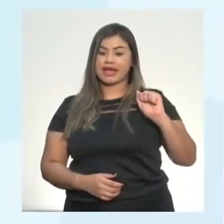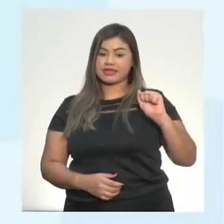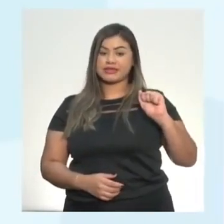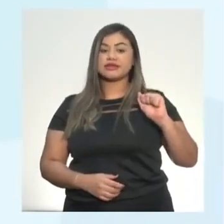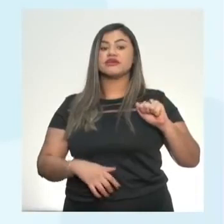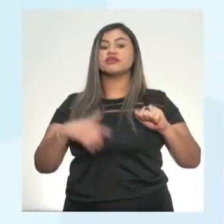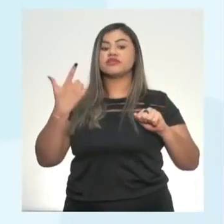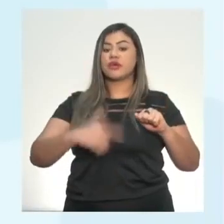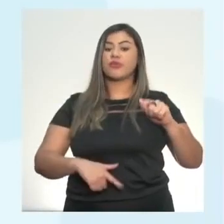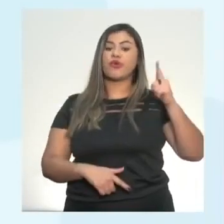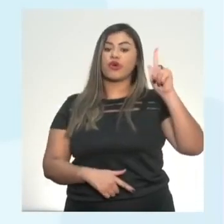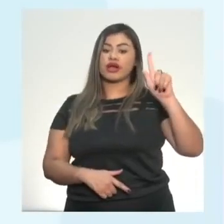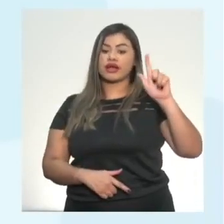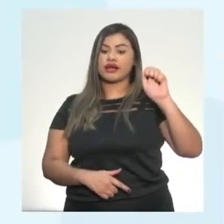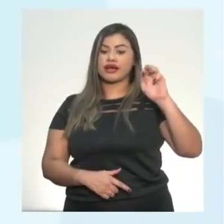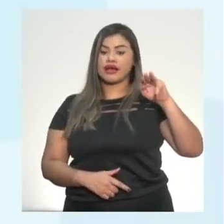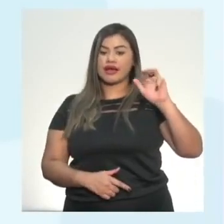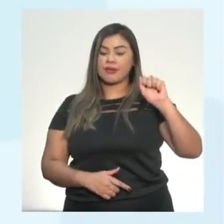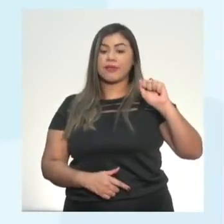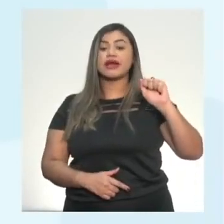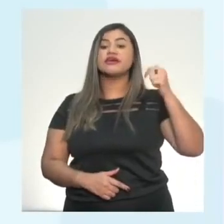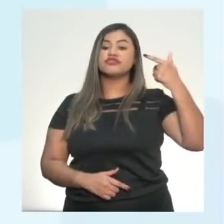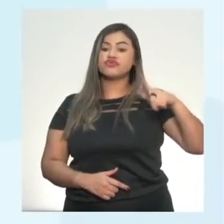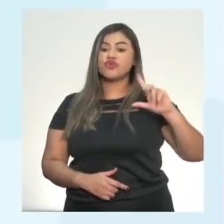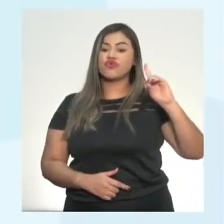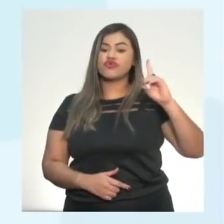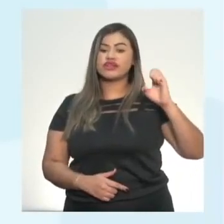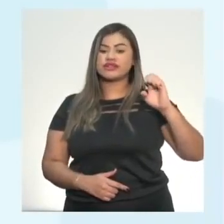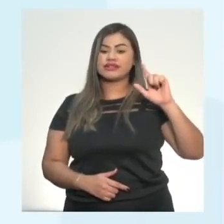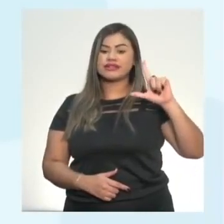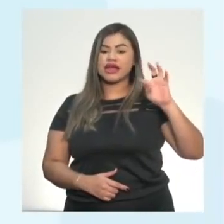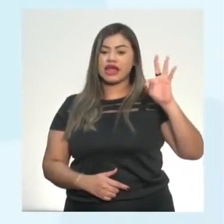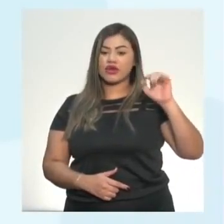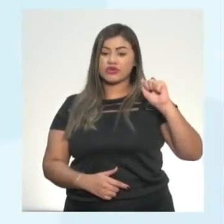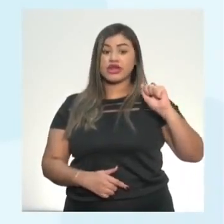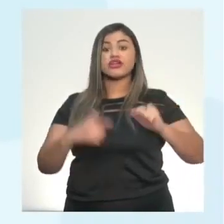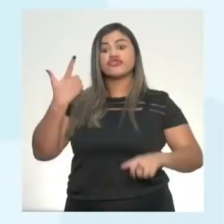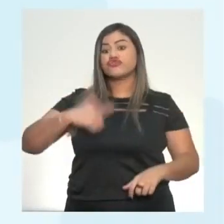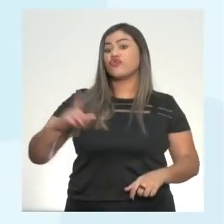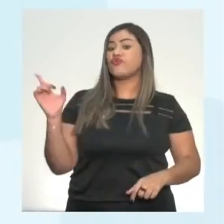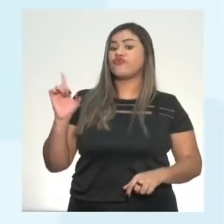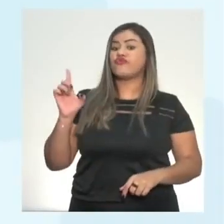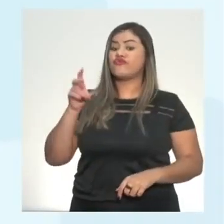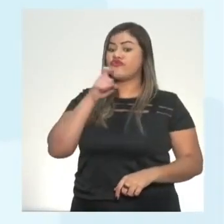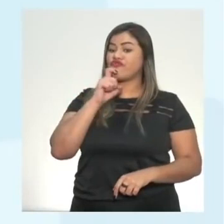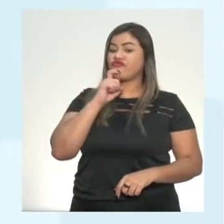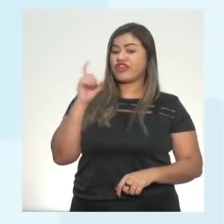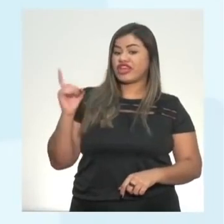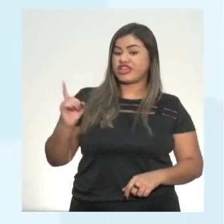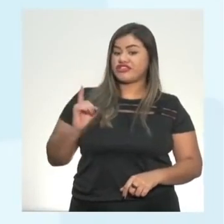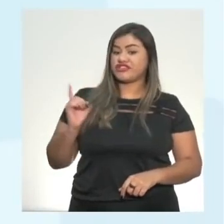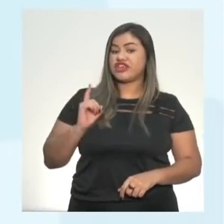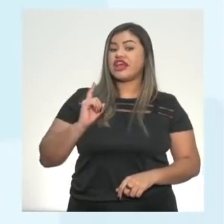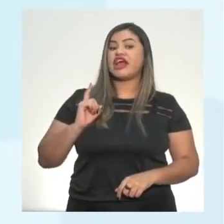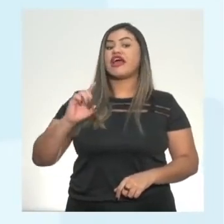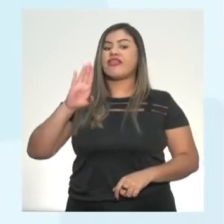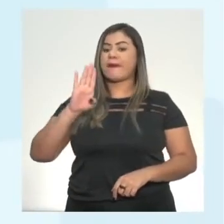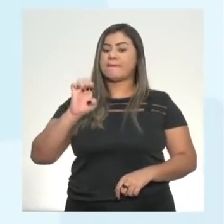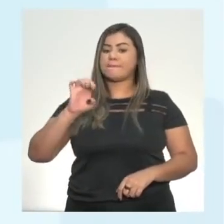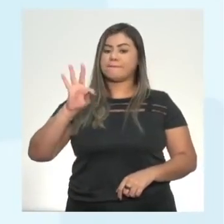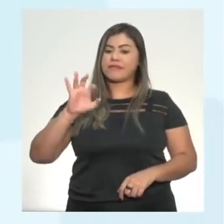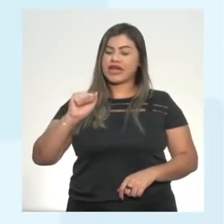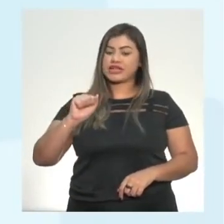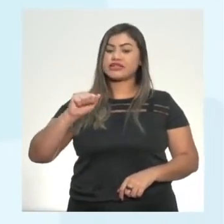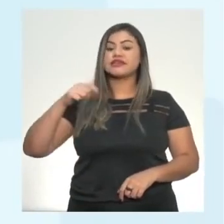Depois temos o gama e o delta. E na mesma sequência, na figura verde, nós temos o beta,